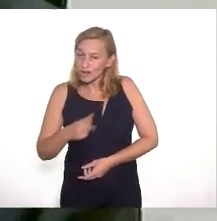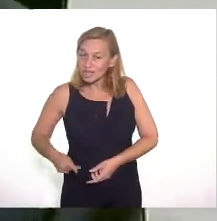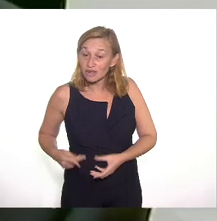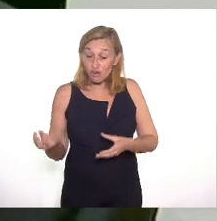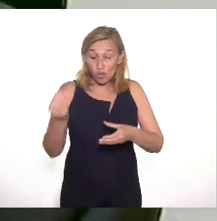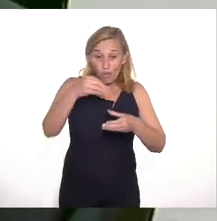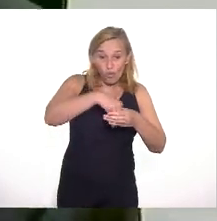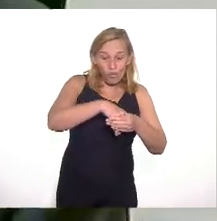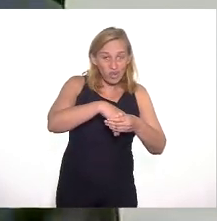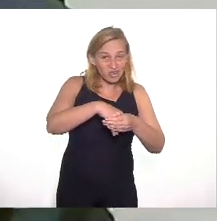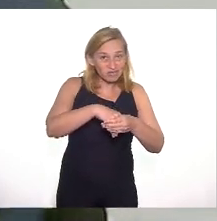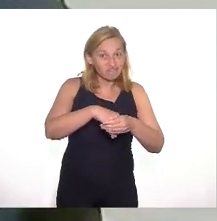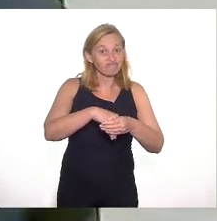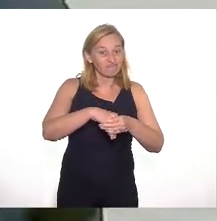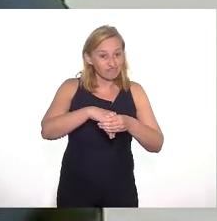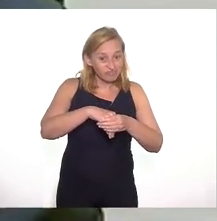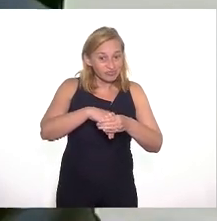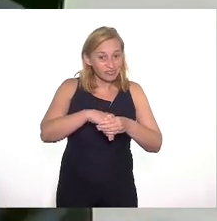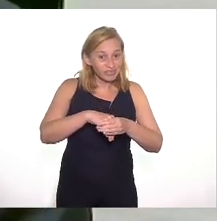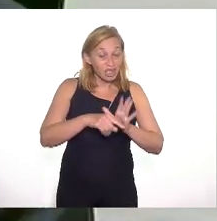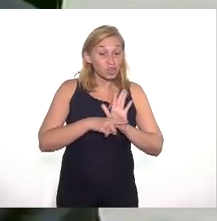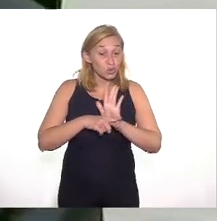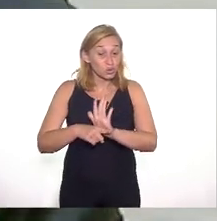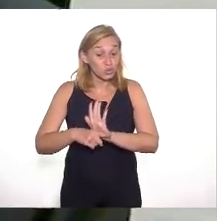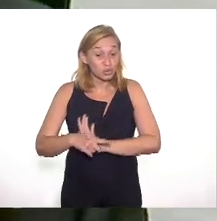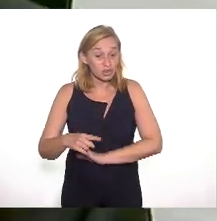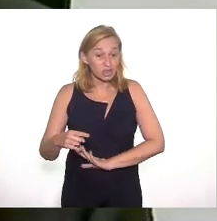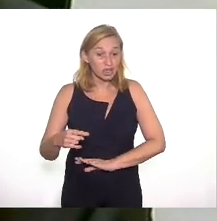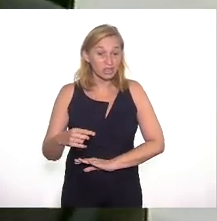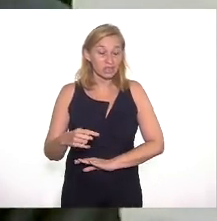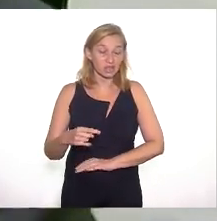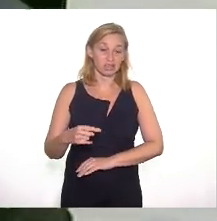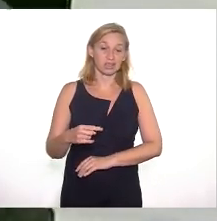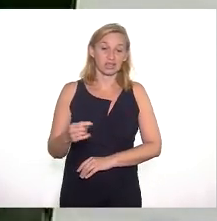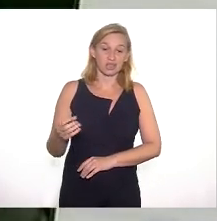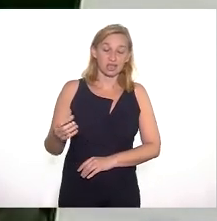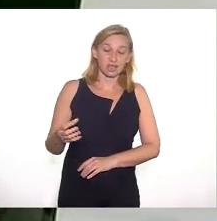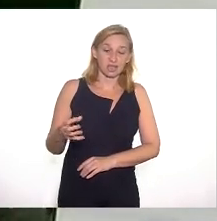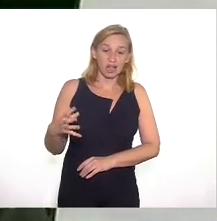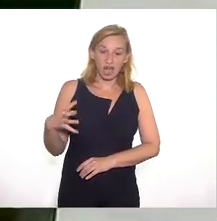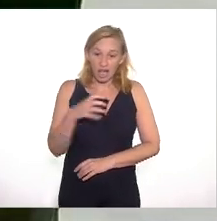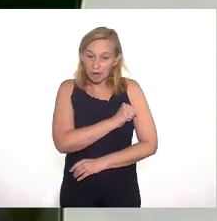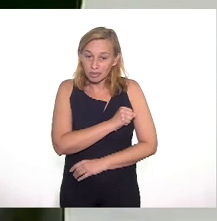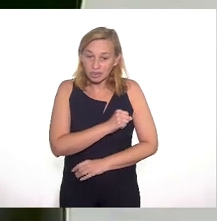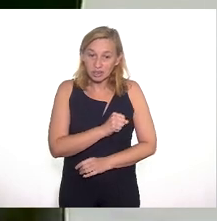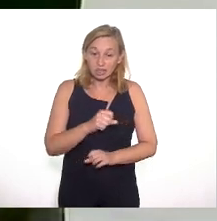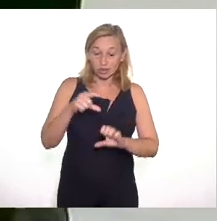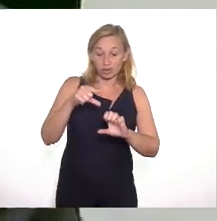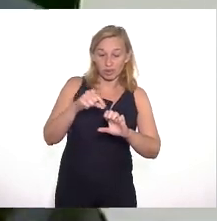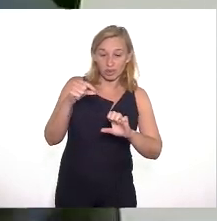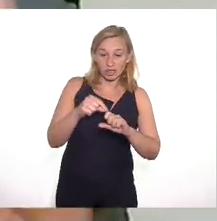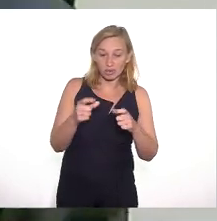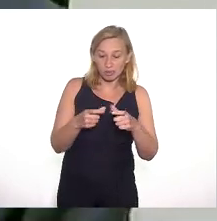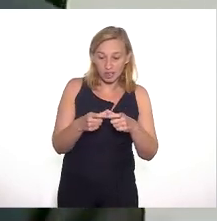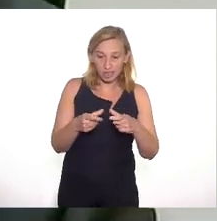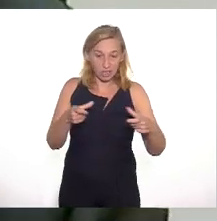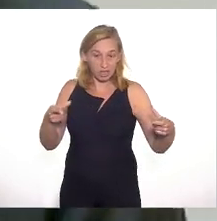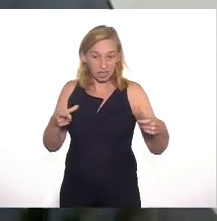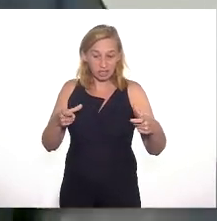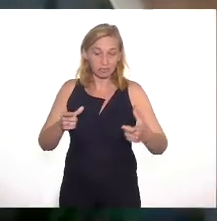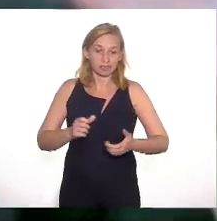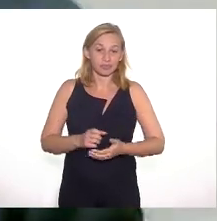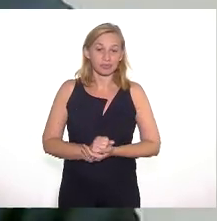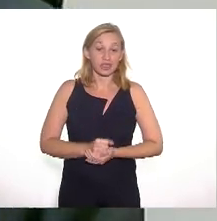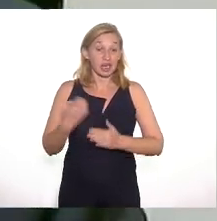incluir nesta medida, no auxílio emergencial, os micro e os pequenos empresários. E aí a medida